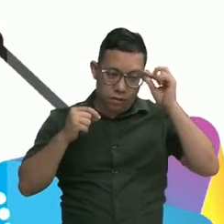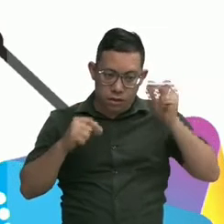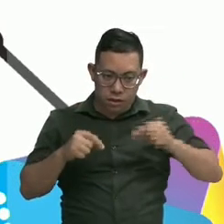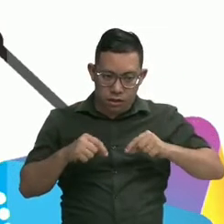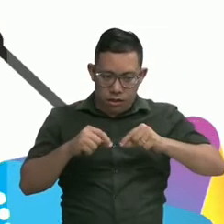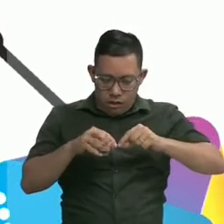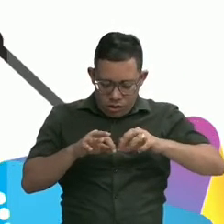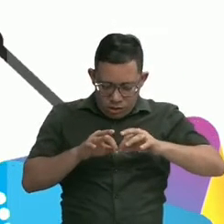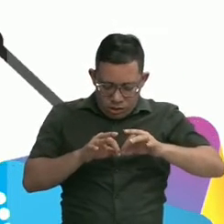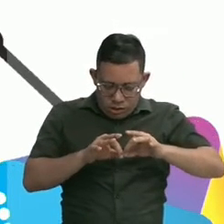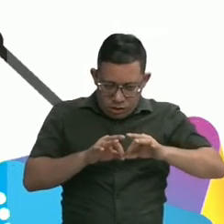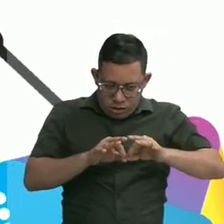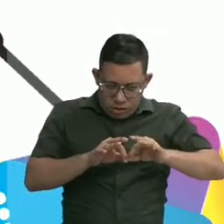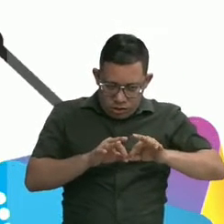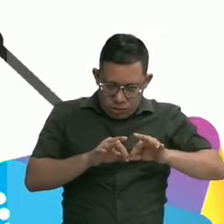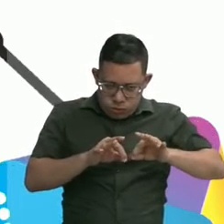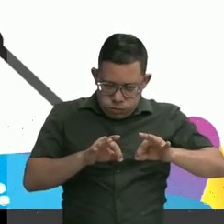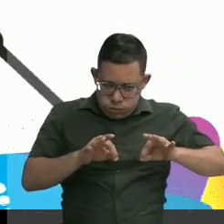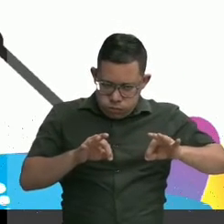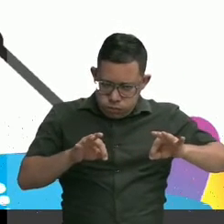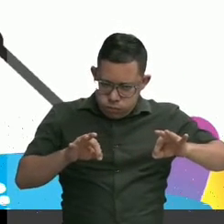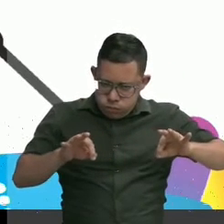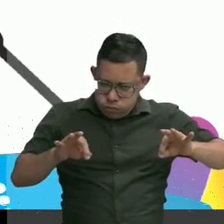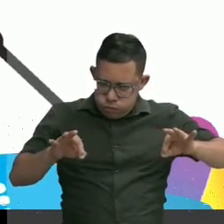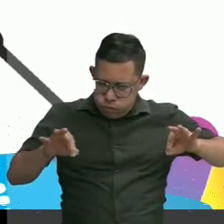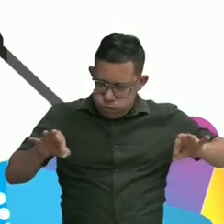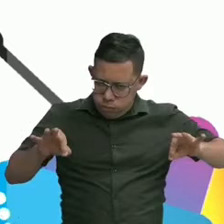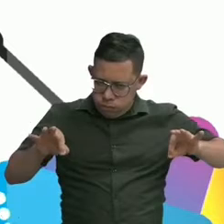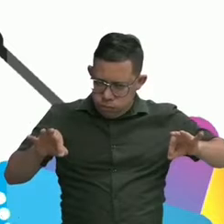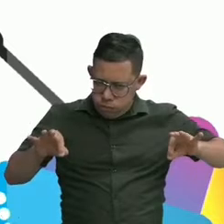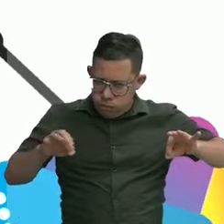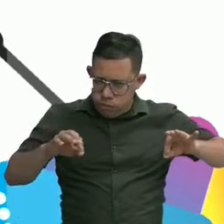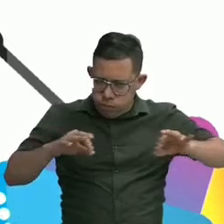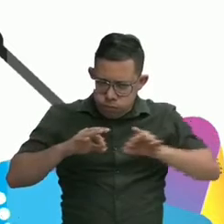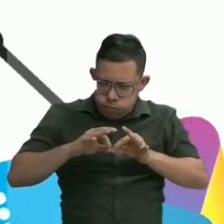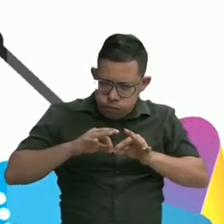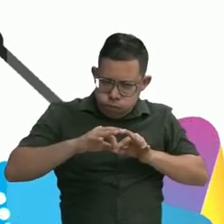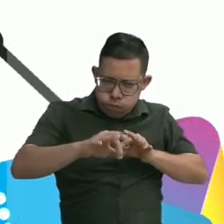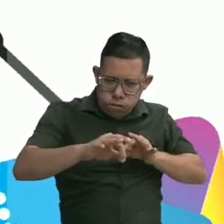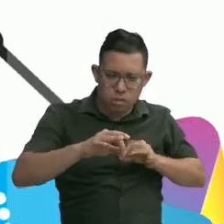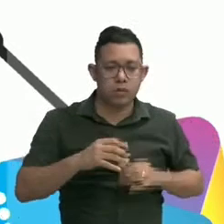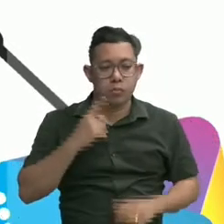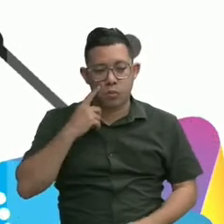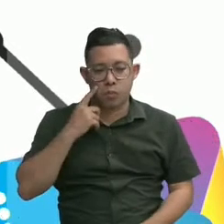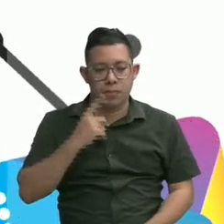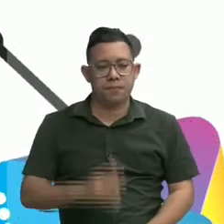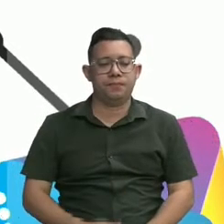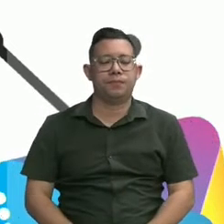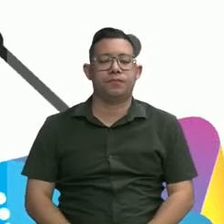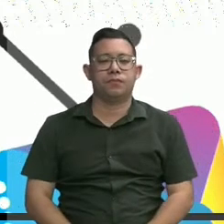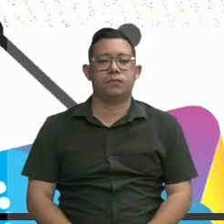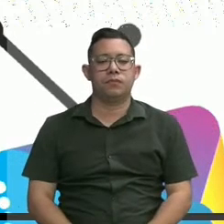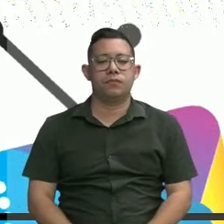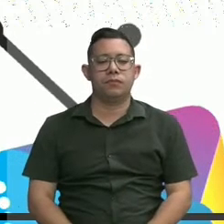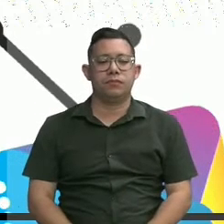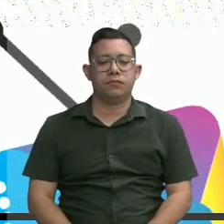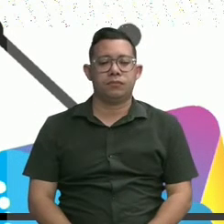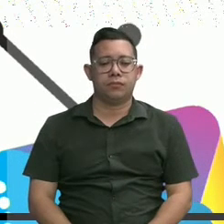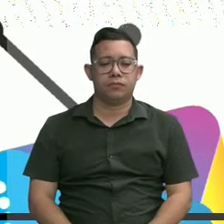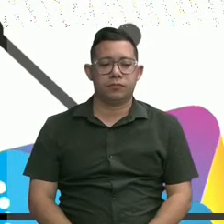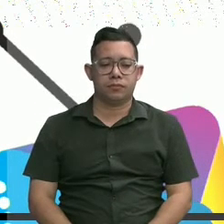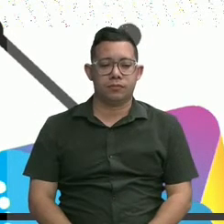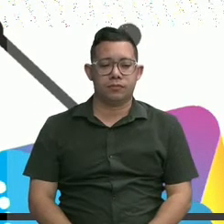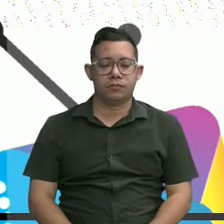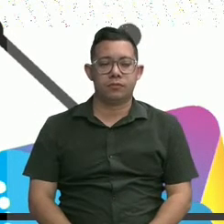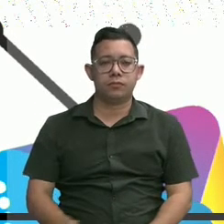cumprimento com 10 metros a mais que a largura Então ela lá ensina retangular o comprimento com 10 metros a mais que a largura